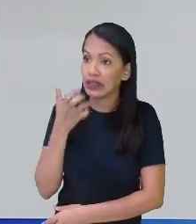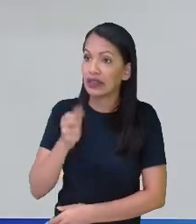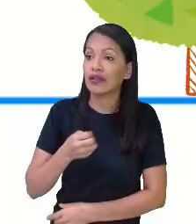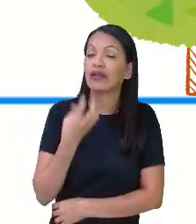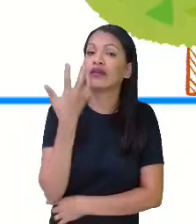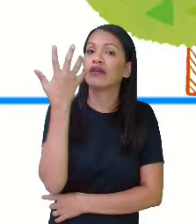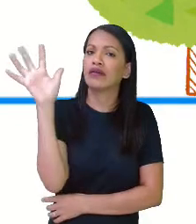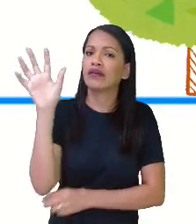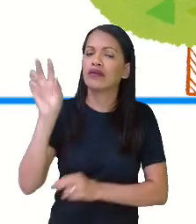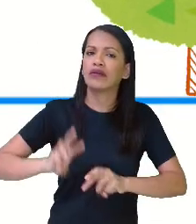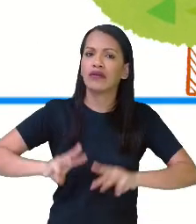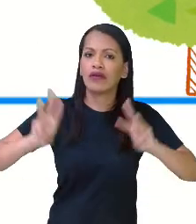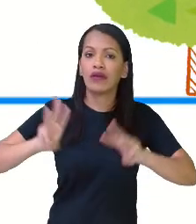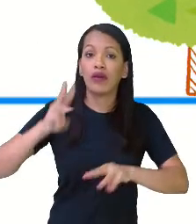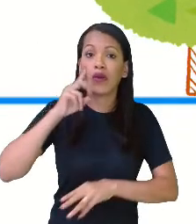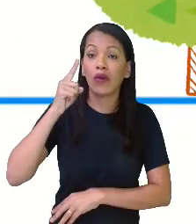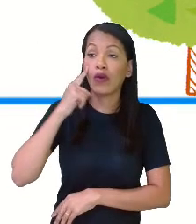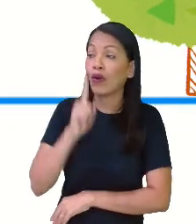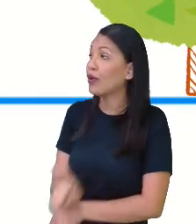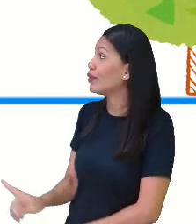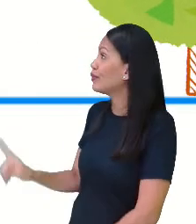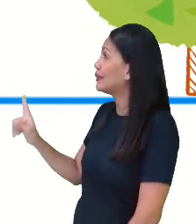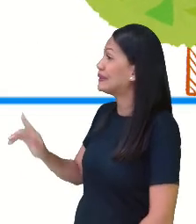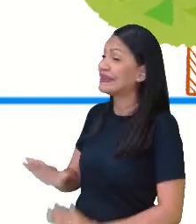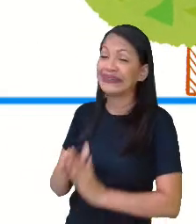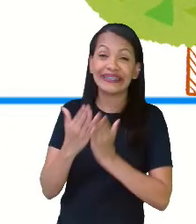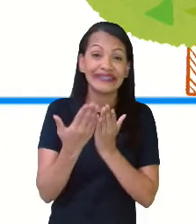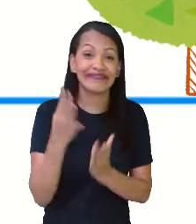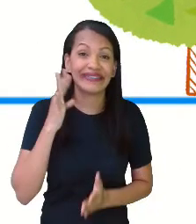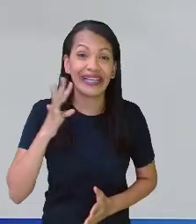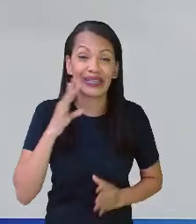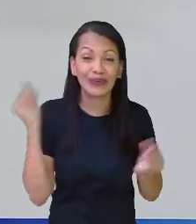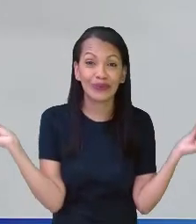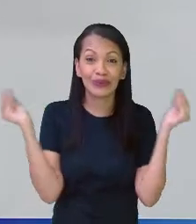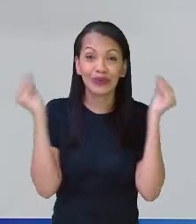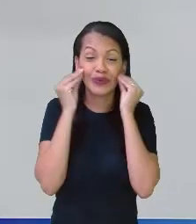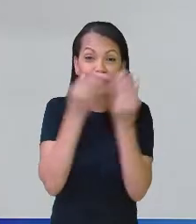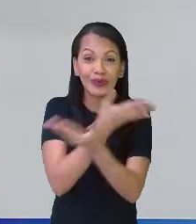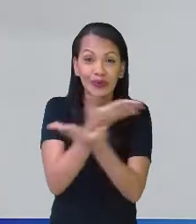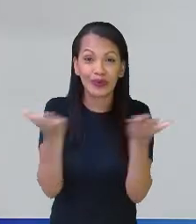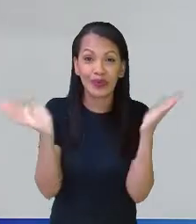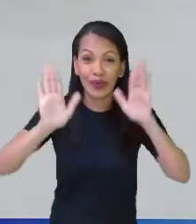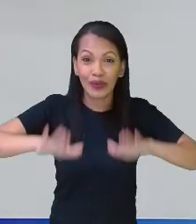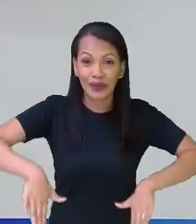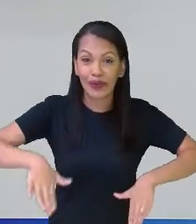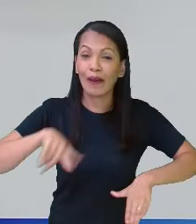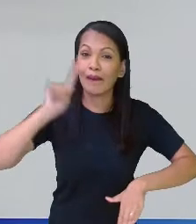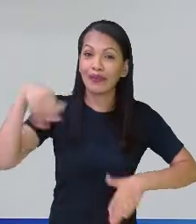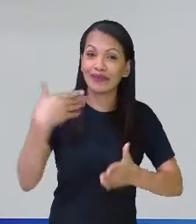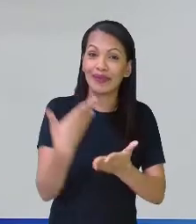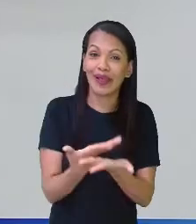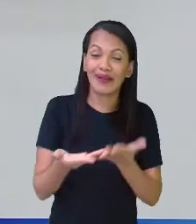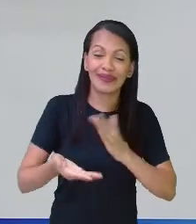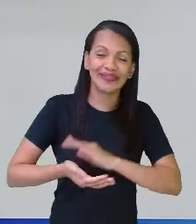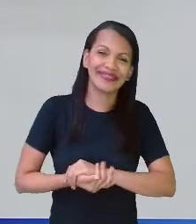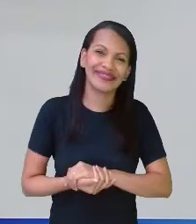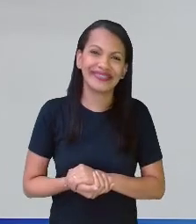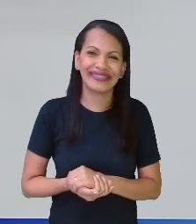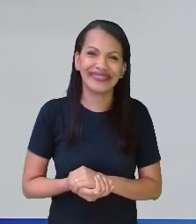árvore do livro, dá uma olhada nesses livros bem legais e um beijo grande pra vocês. A gente vai ficando aqui. Até a próxima aula.